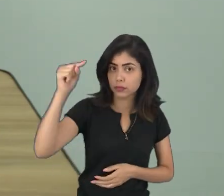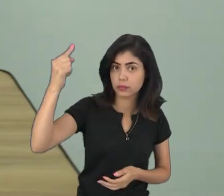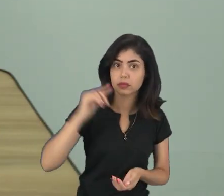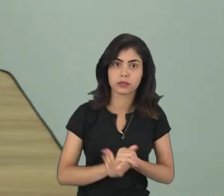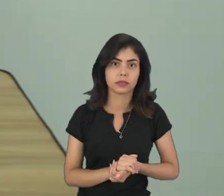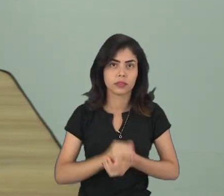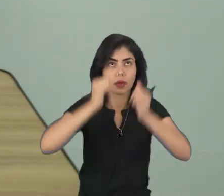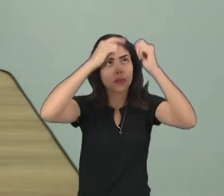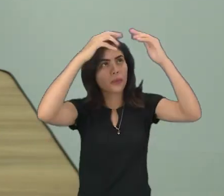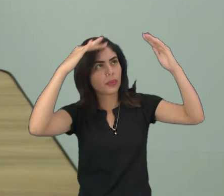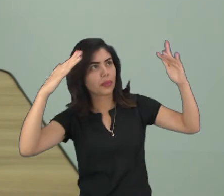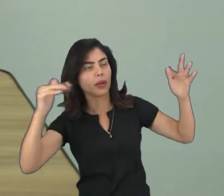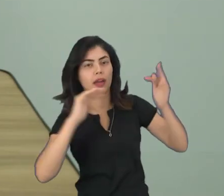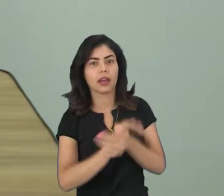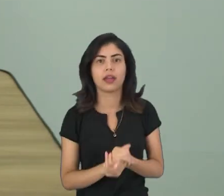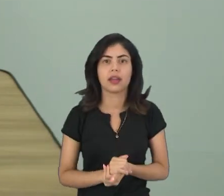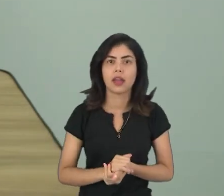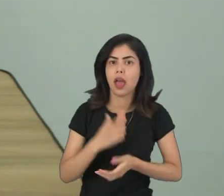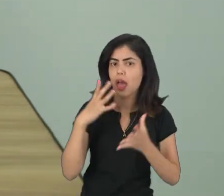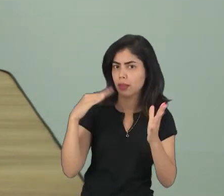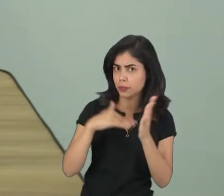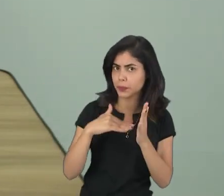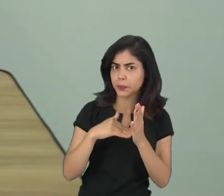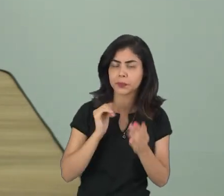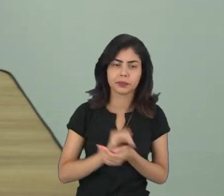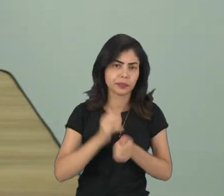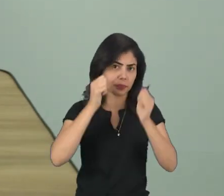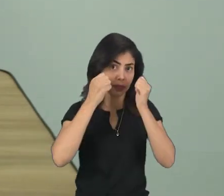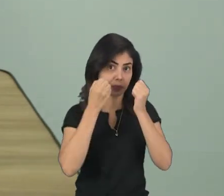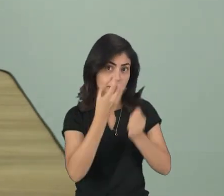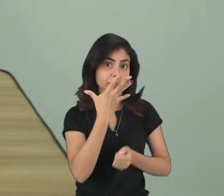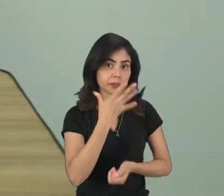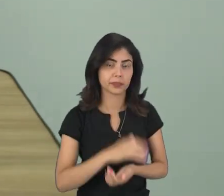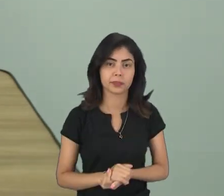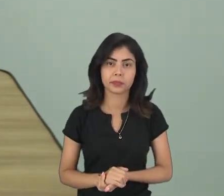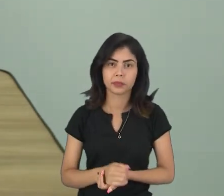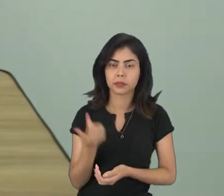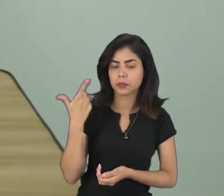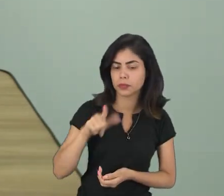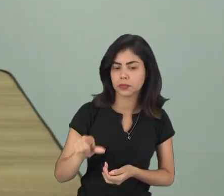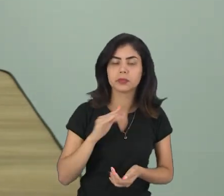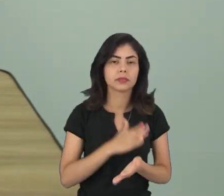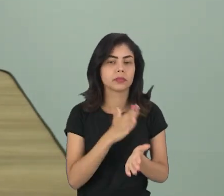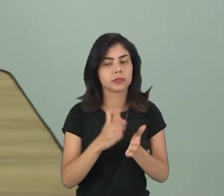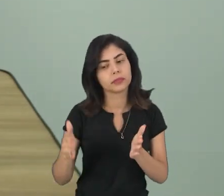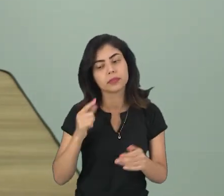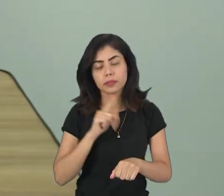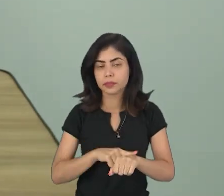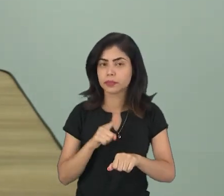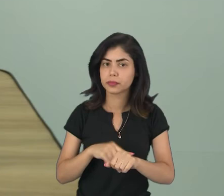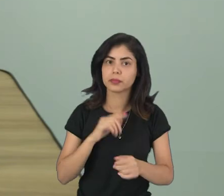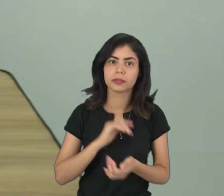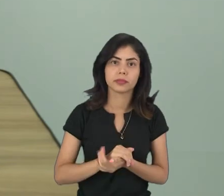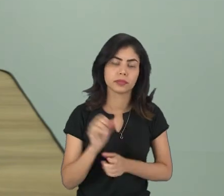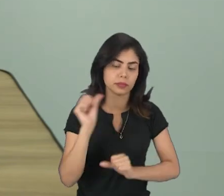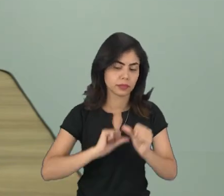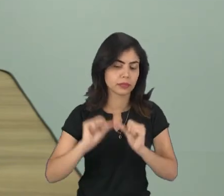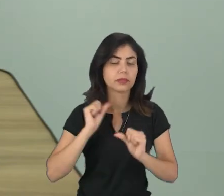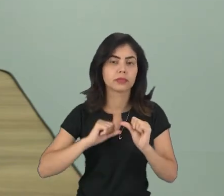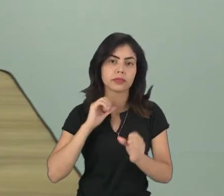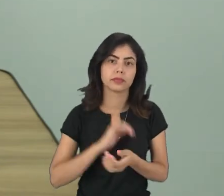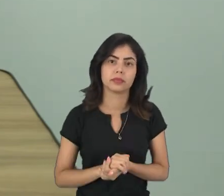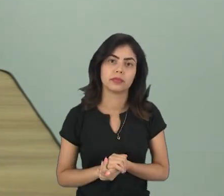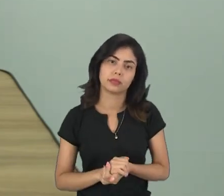uma cobertura. Ele até tirou uma fotografia com sua mãe e que, com o passar dos anos, foi